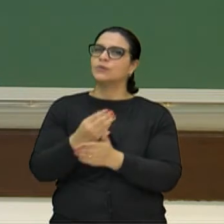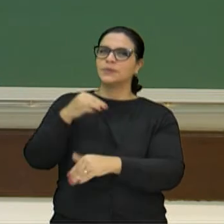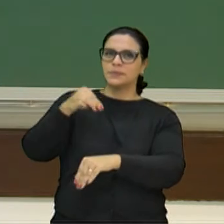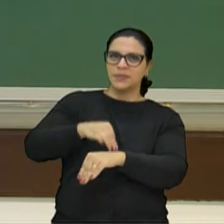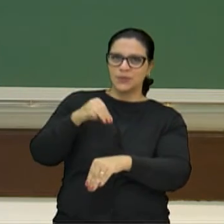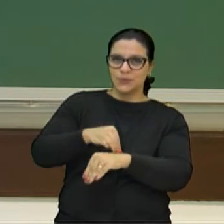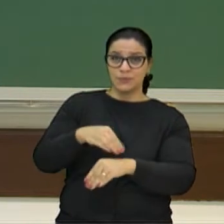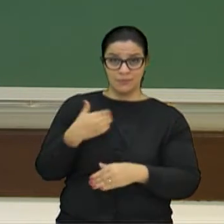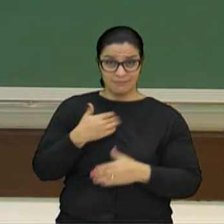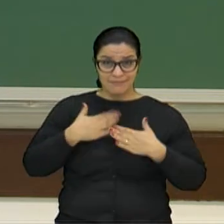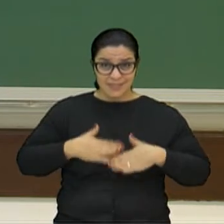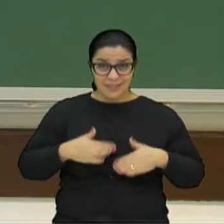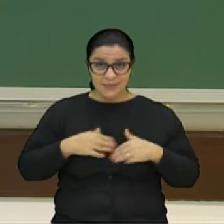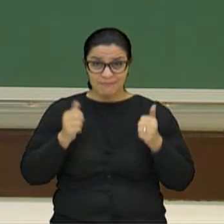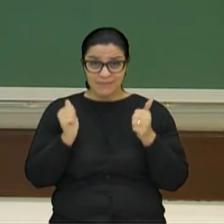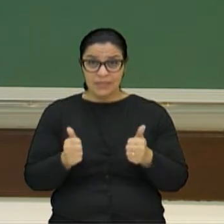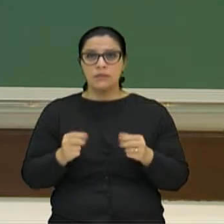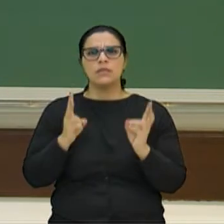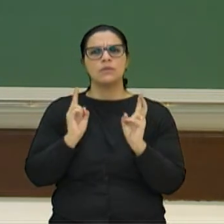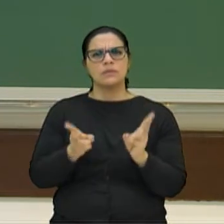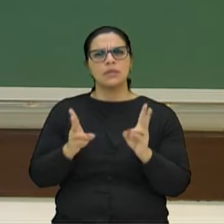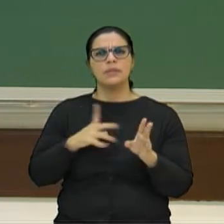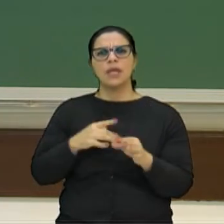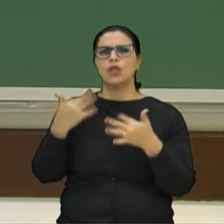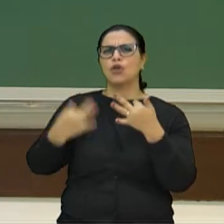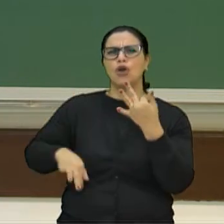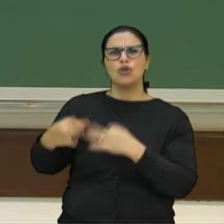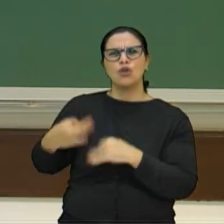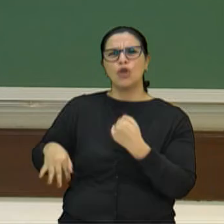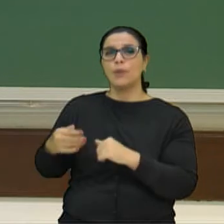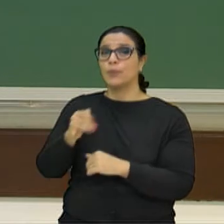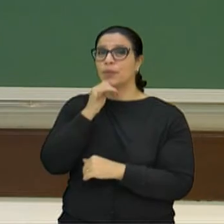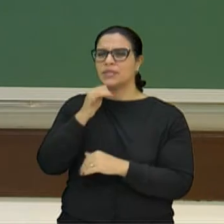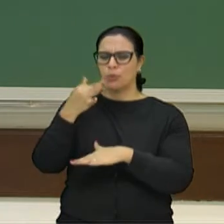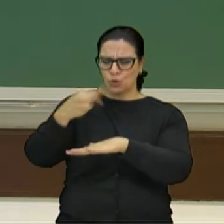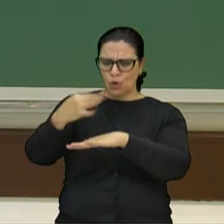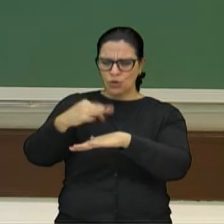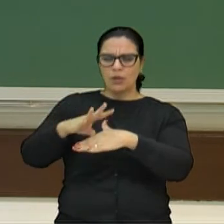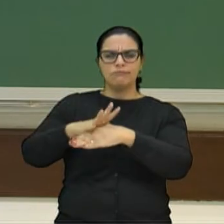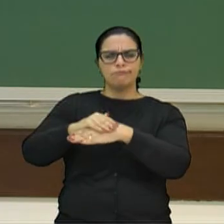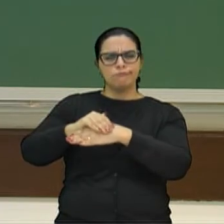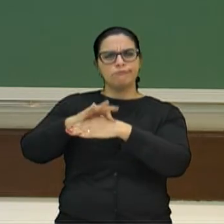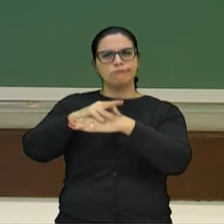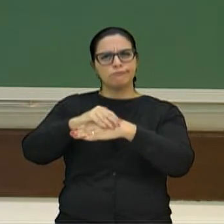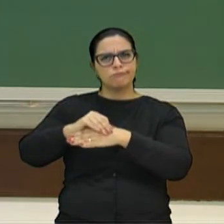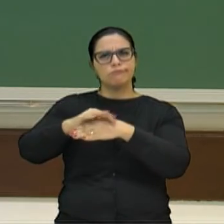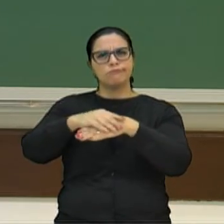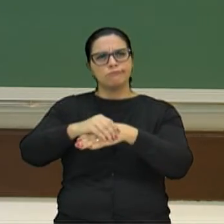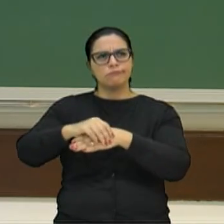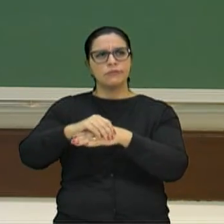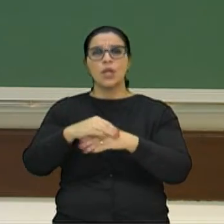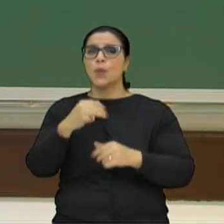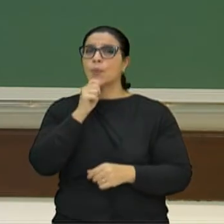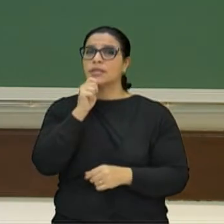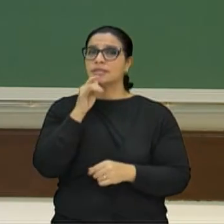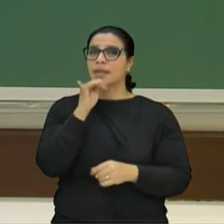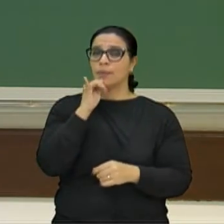minutos. Então, ficou tranquilo, né? Sempre que tem uma dor localizada ali na região aqui